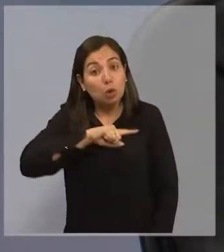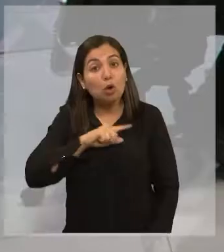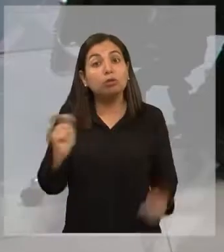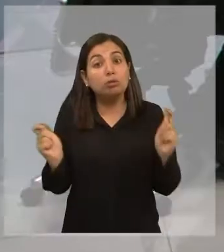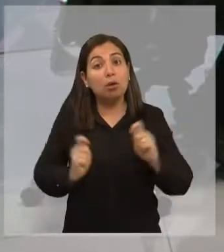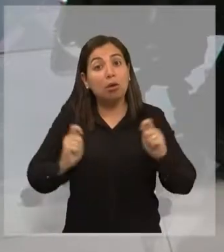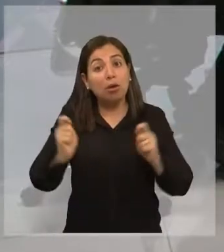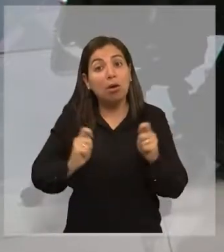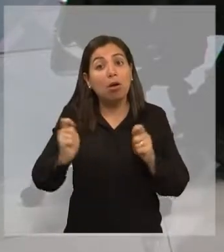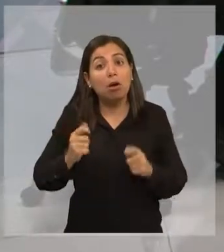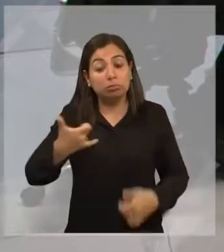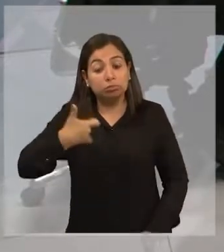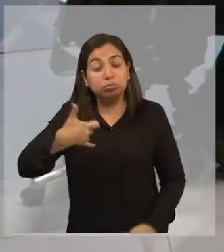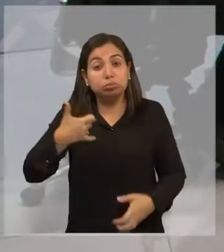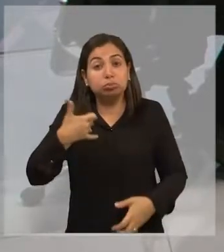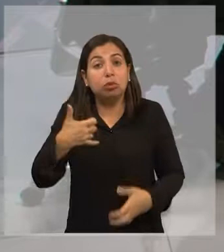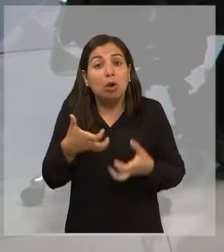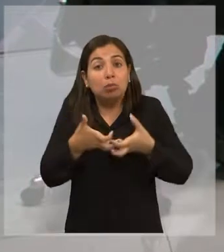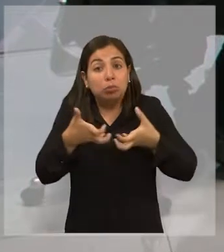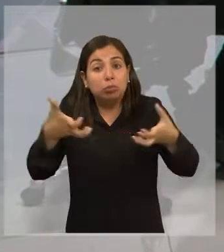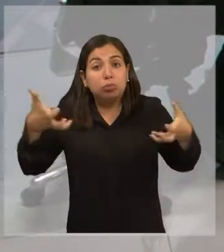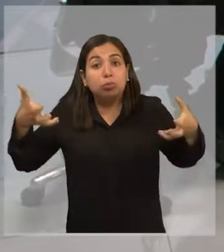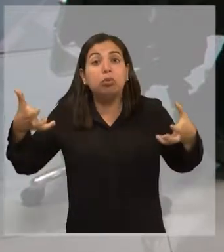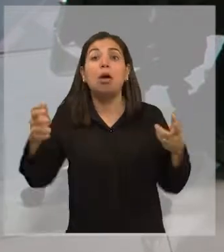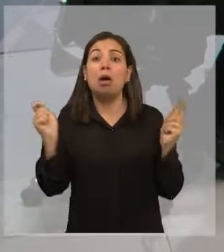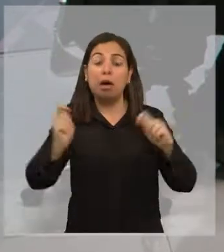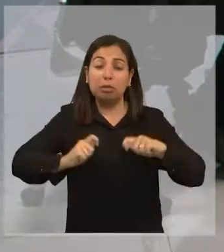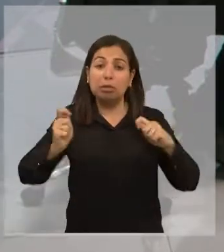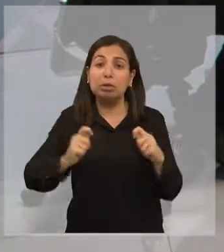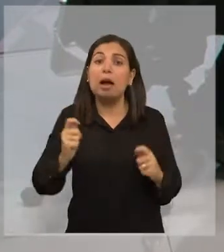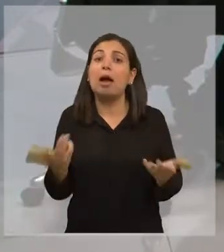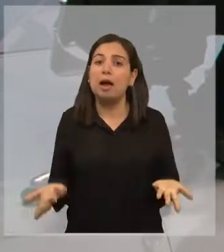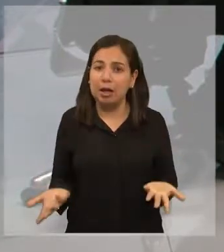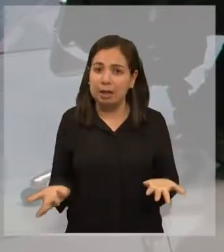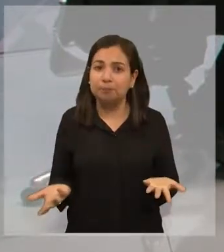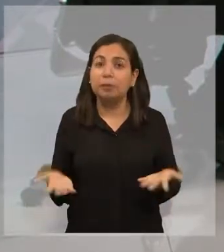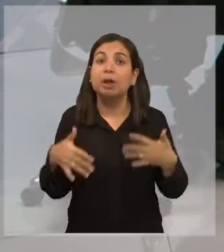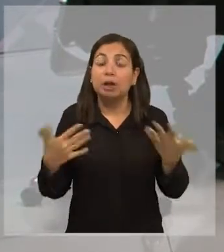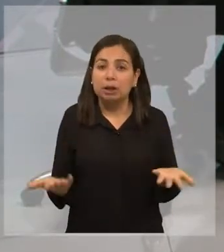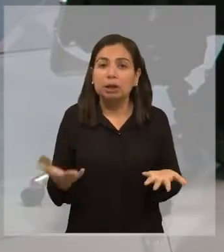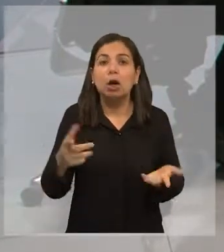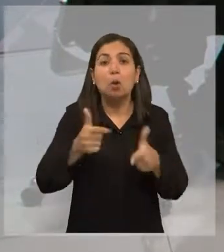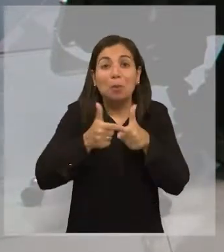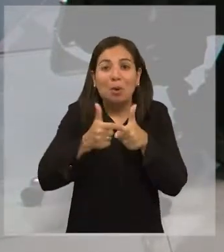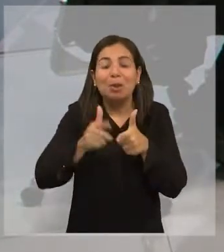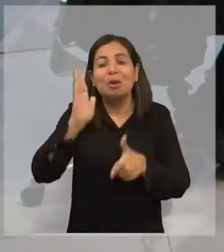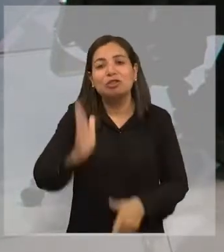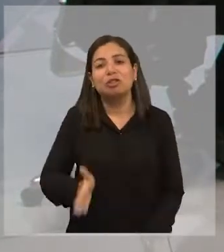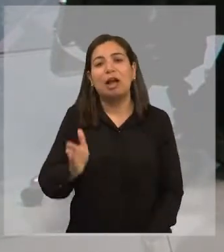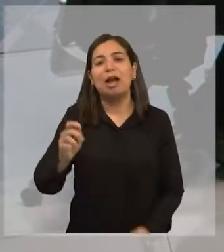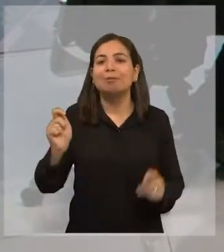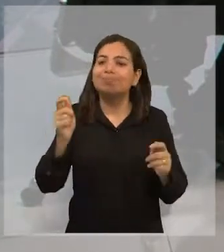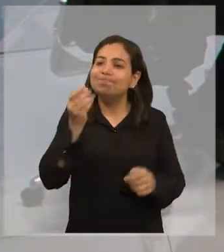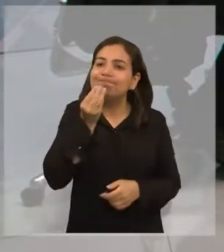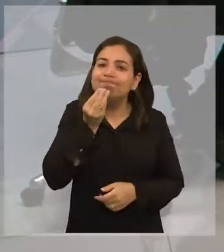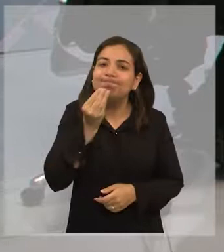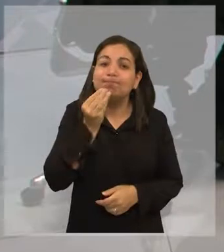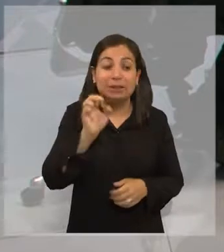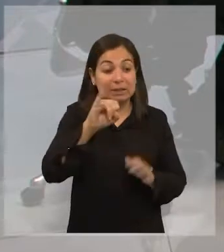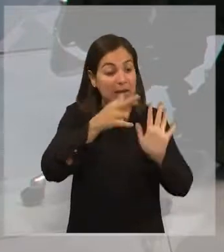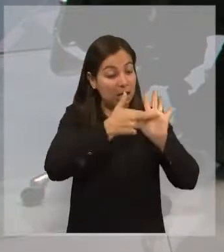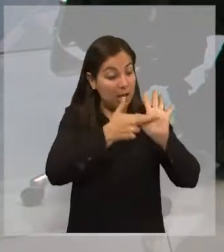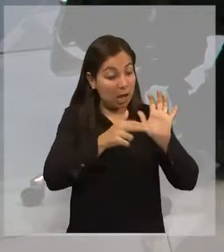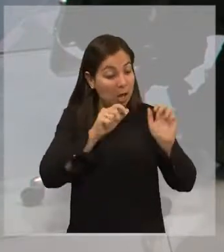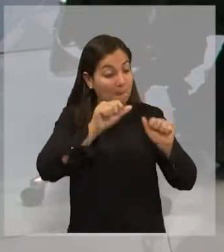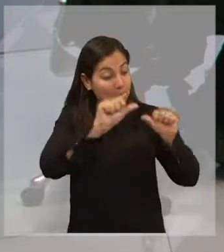realidade. Então, nós temos que levar em consideração esses fatos. Aí, o que é o problema? Já era para esse problema ter sido resolvido. Se essa reforma da Previdência já